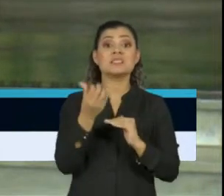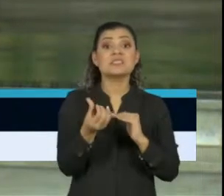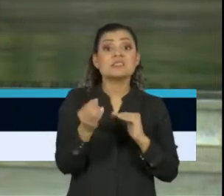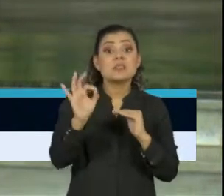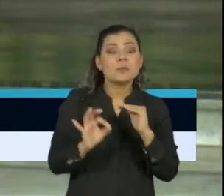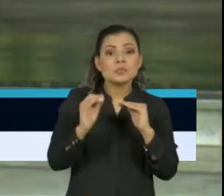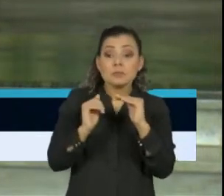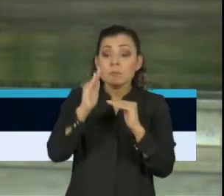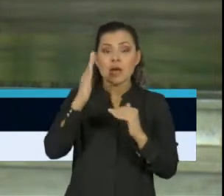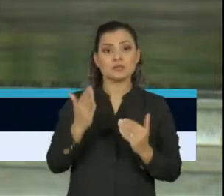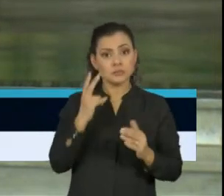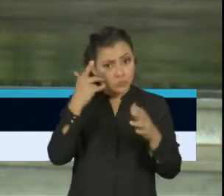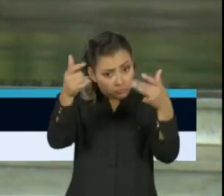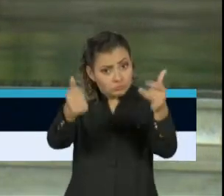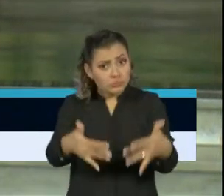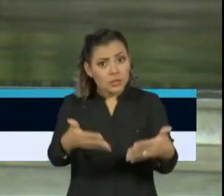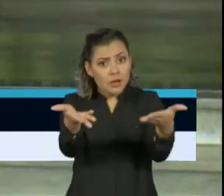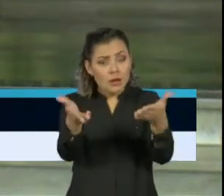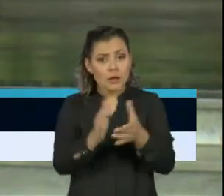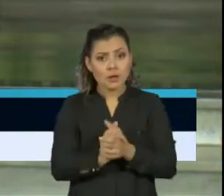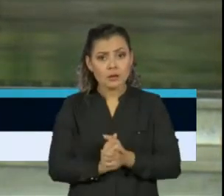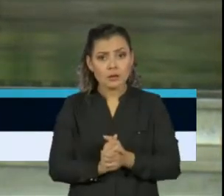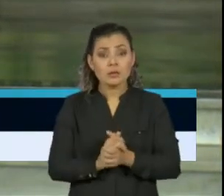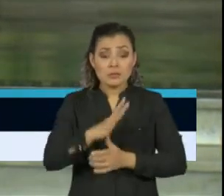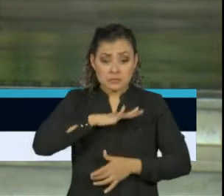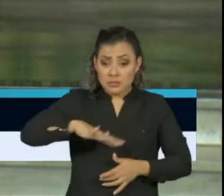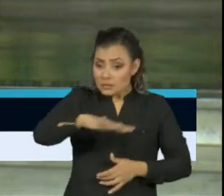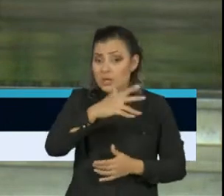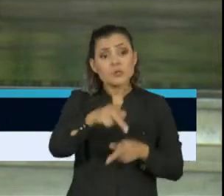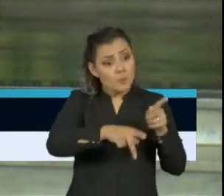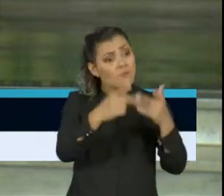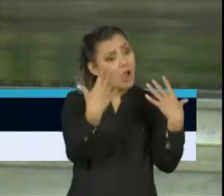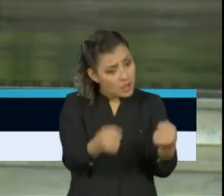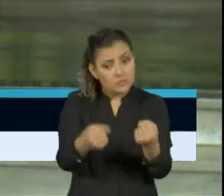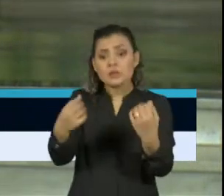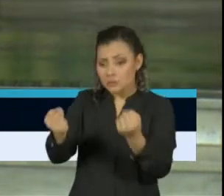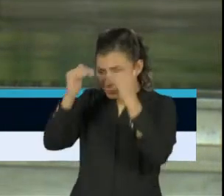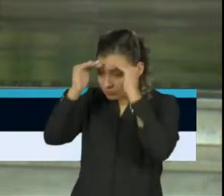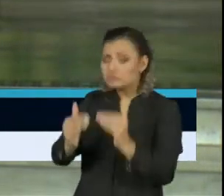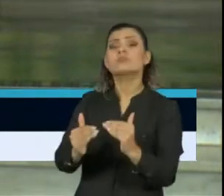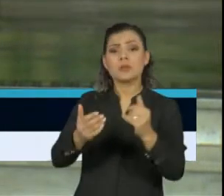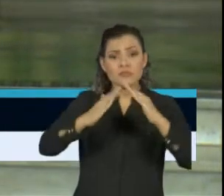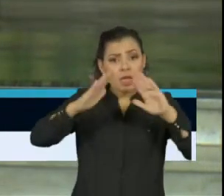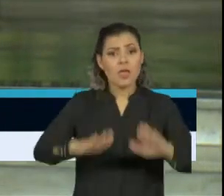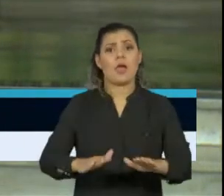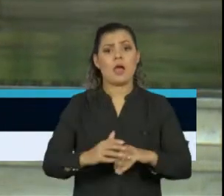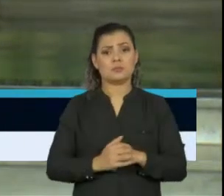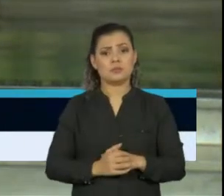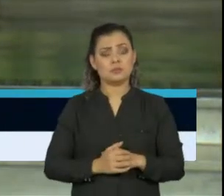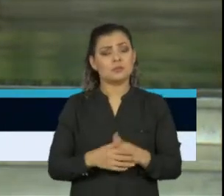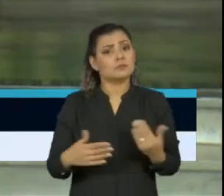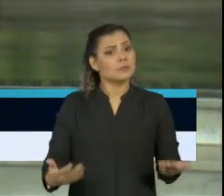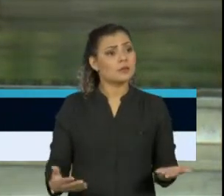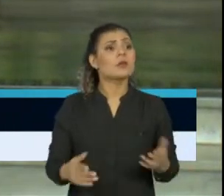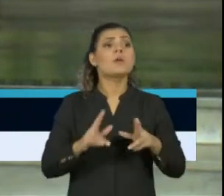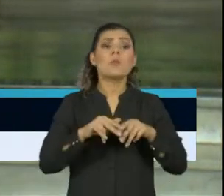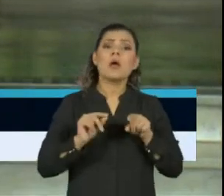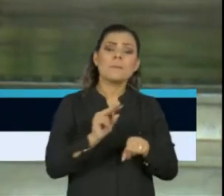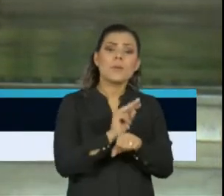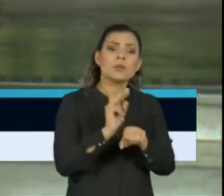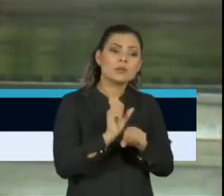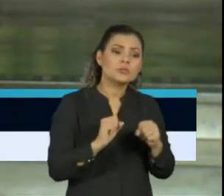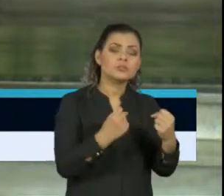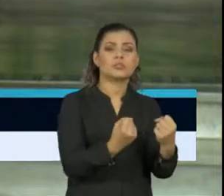60%. Ou seja, cidades onde a população está respondendo bem, positivamente na defesa da